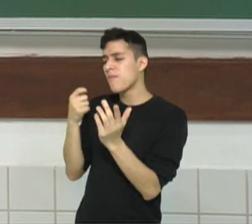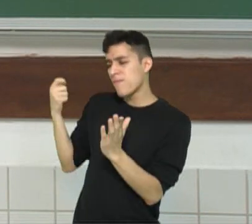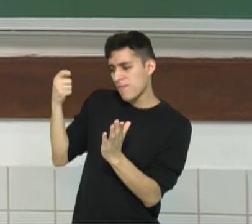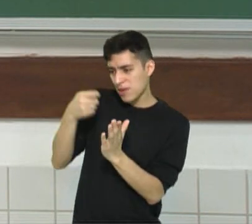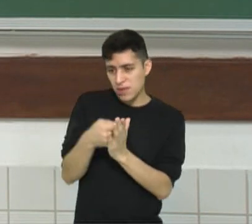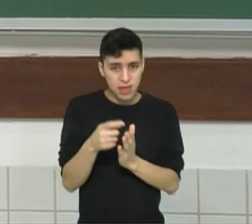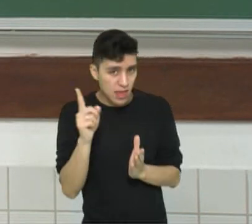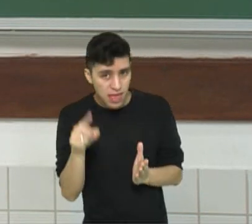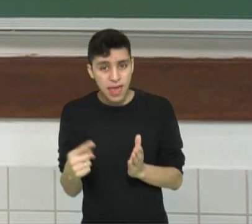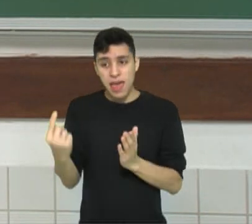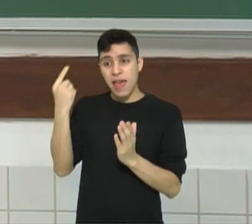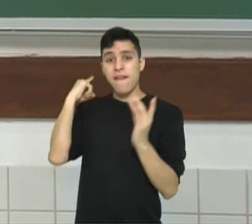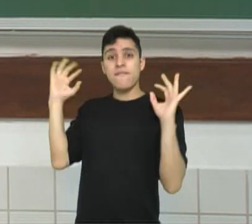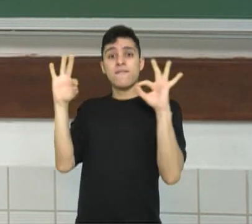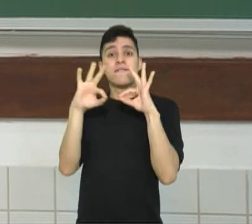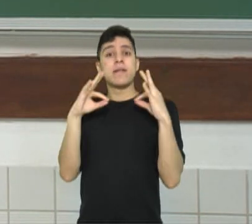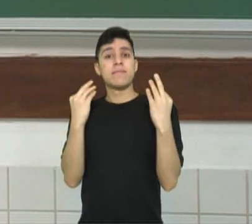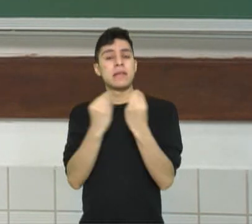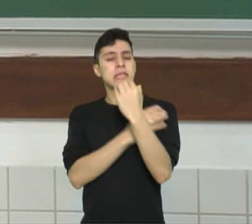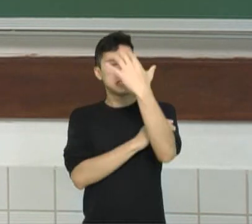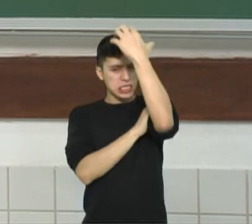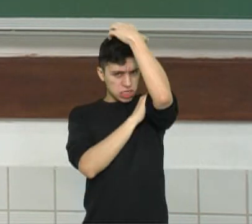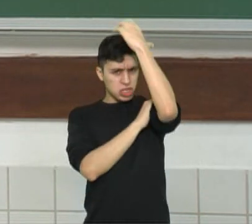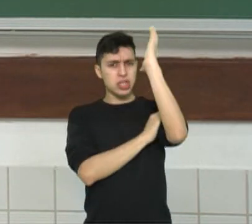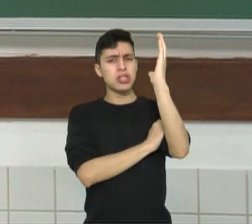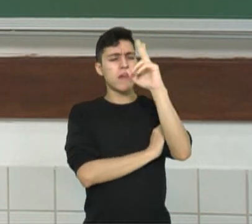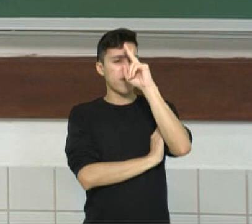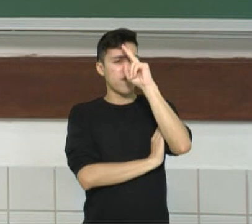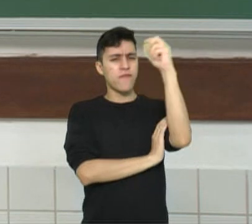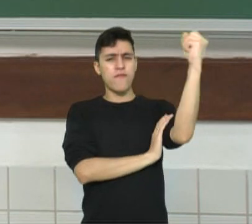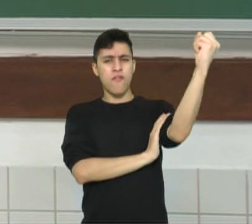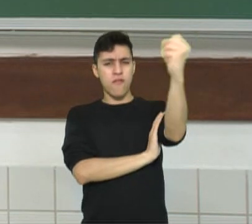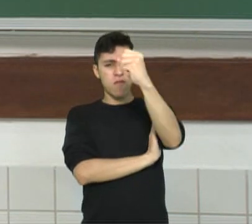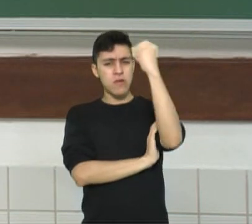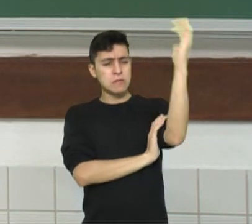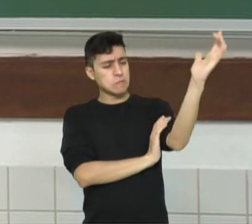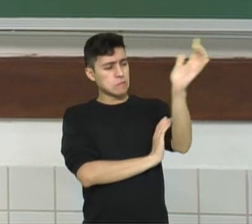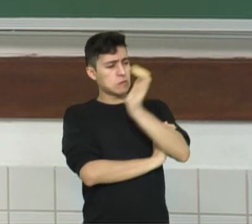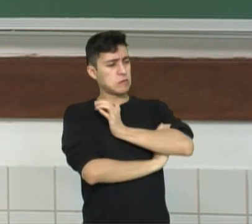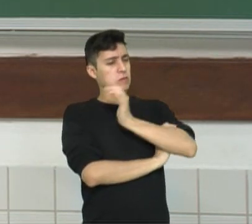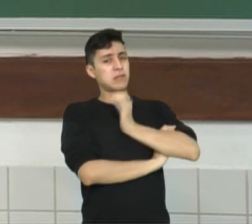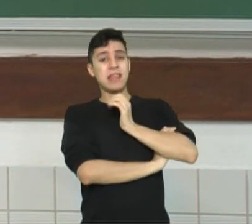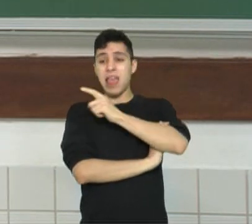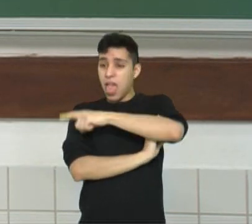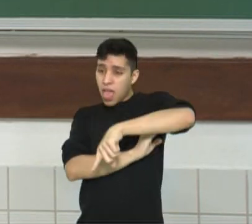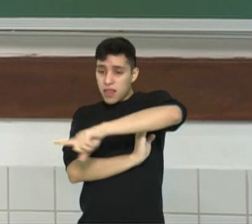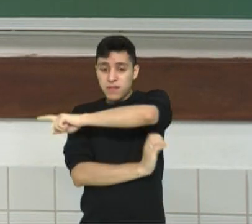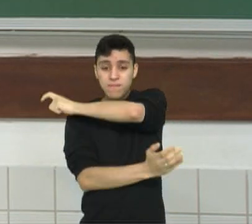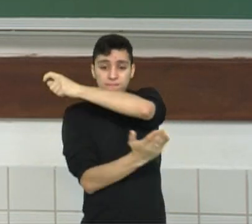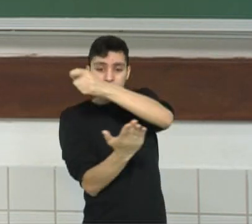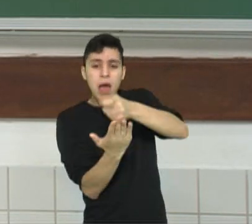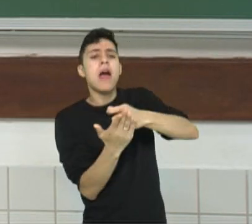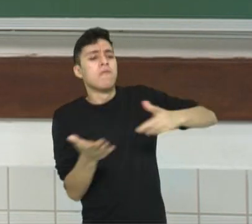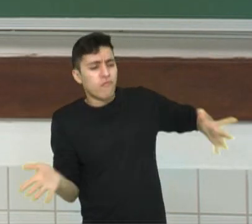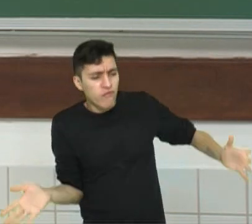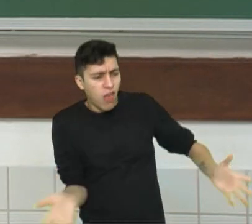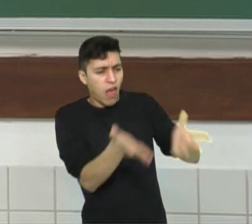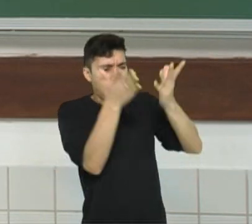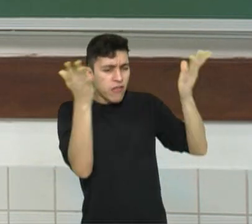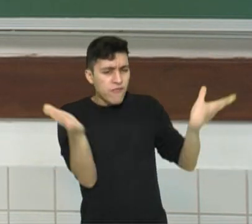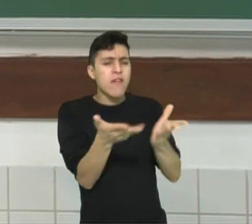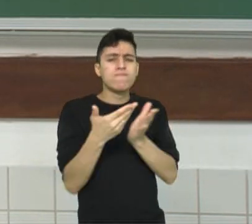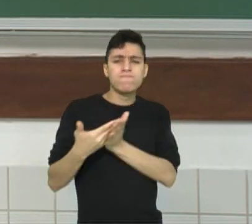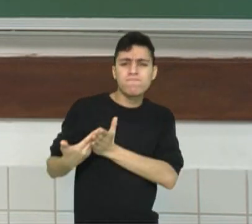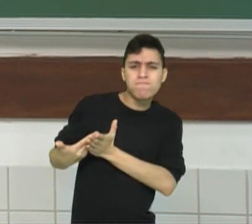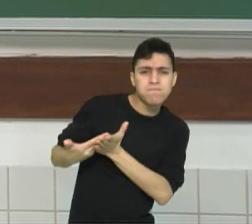As monarquias, os reis que já estavam fortalecidos. Nós vimos isso nas nossas aulas anteriores, né? Que os reis,